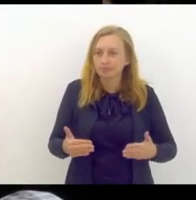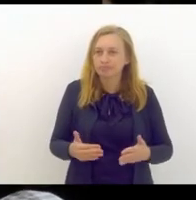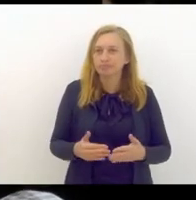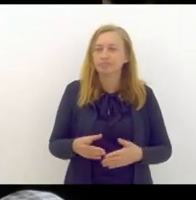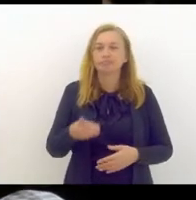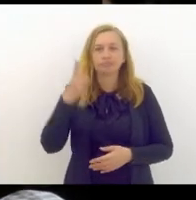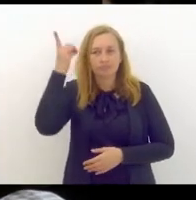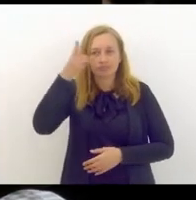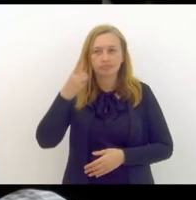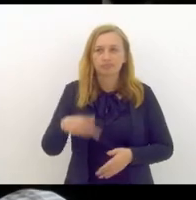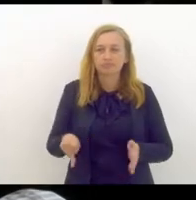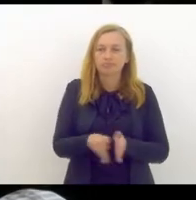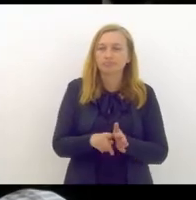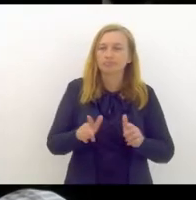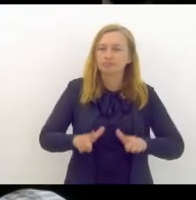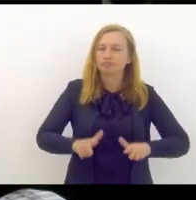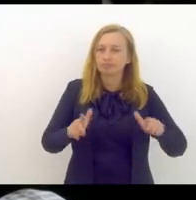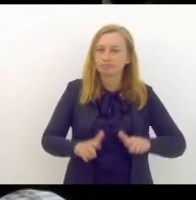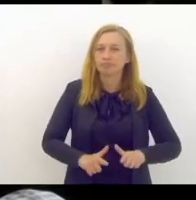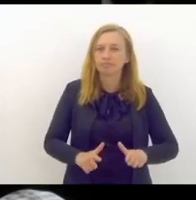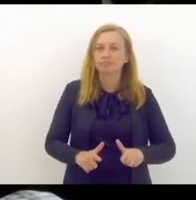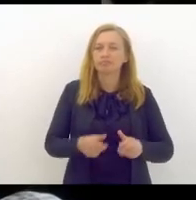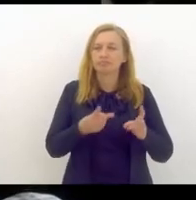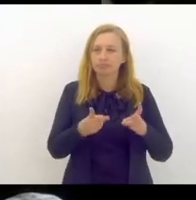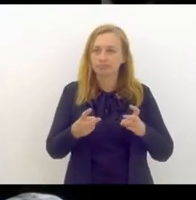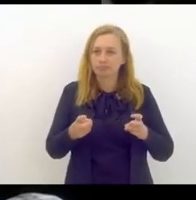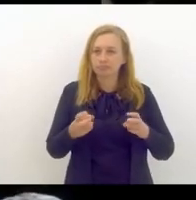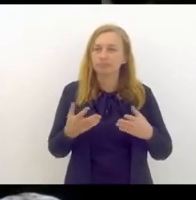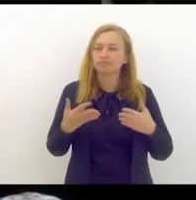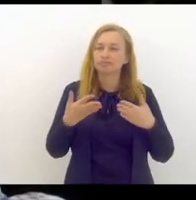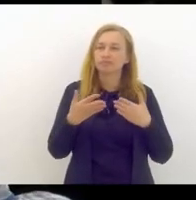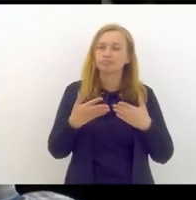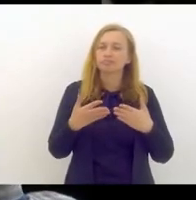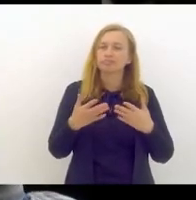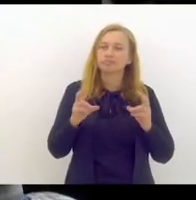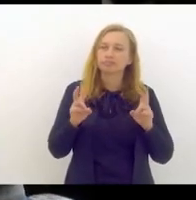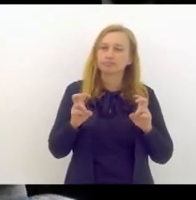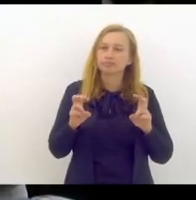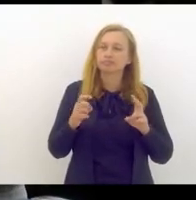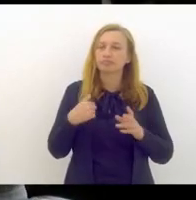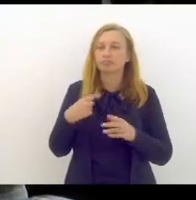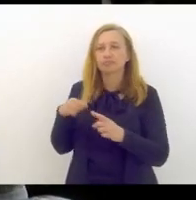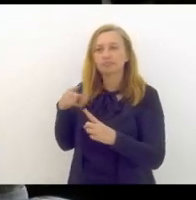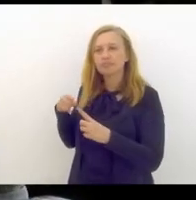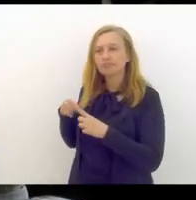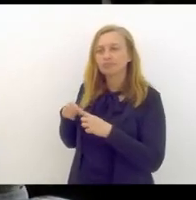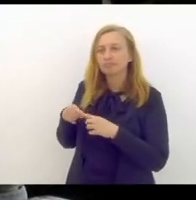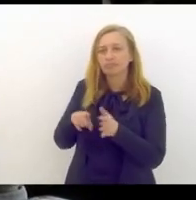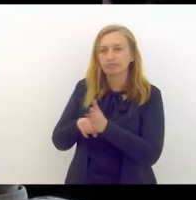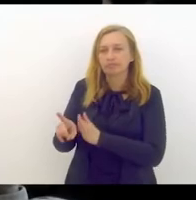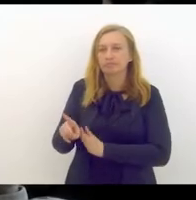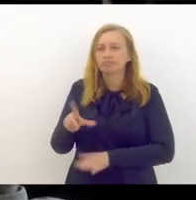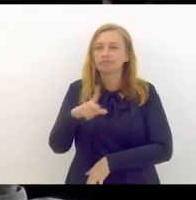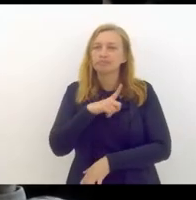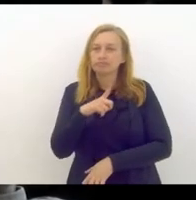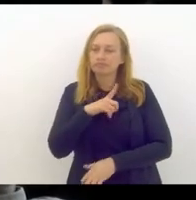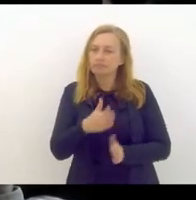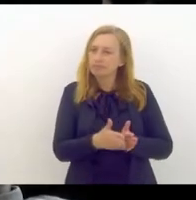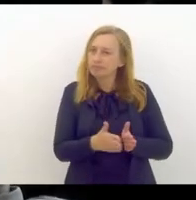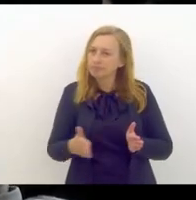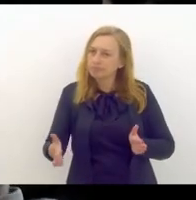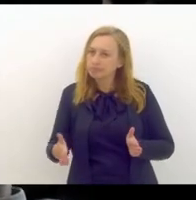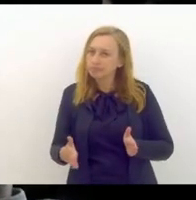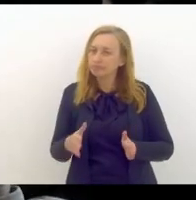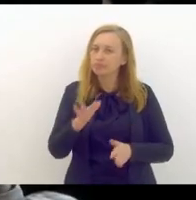nossa região, muito atento a essa questão. Eu só fiz essa pergunta objetiva, porque se há algum processo em